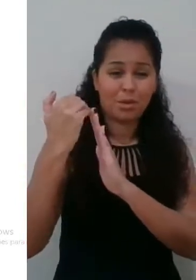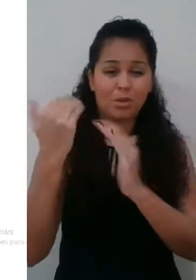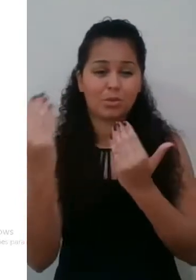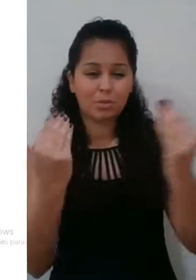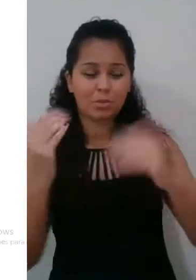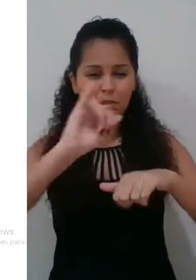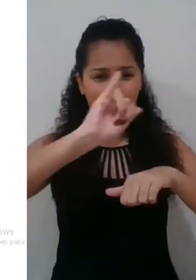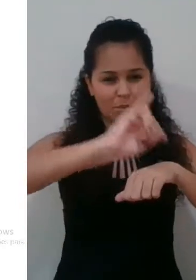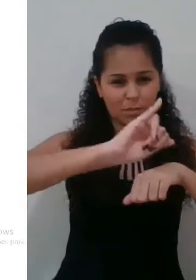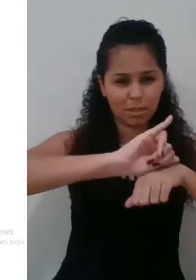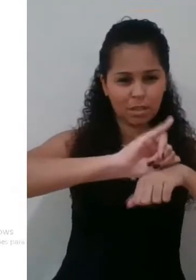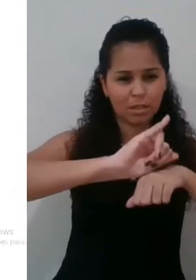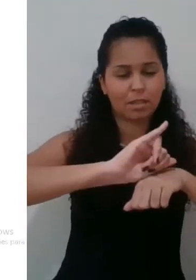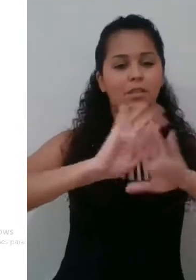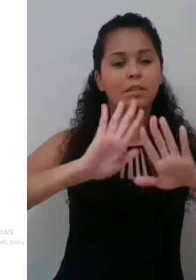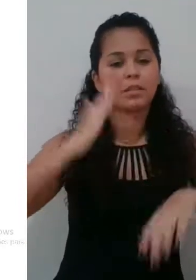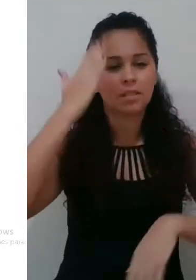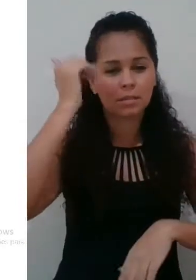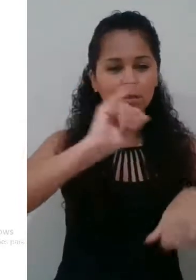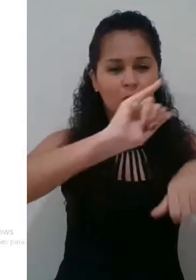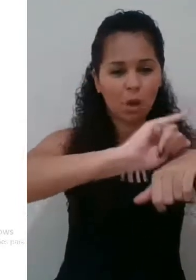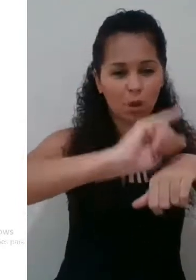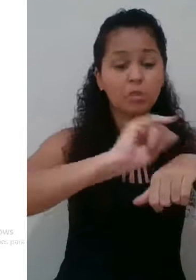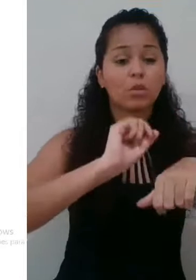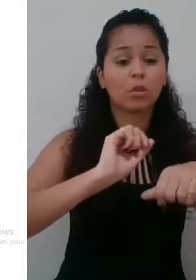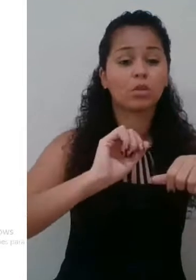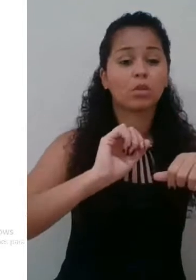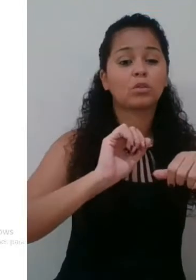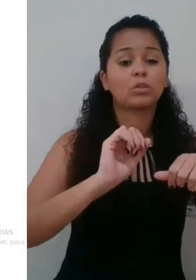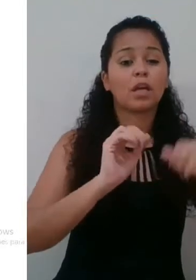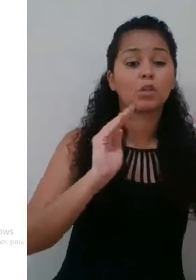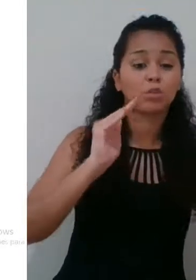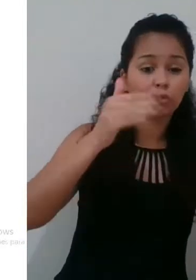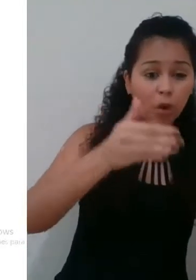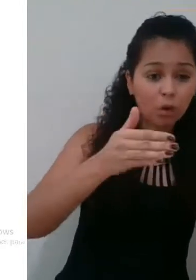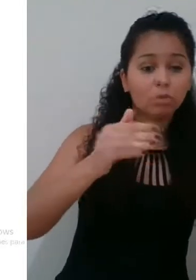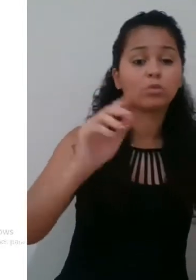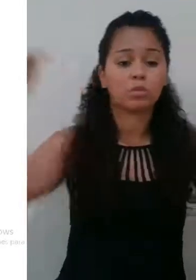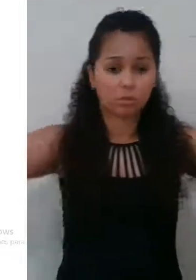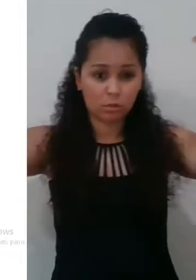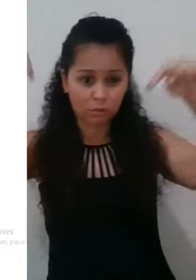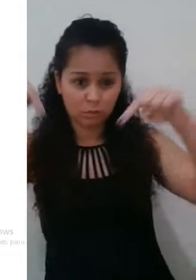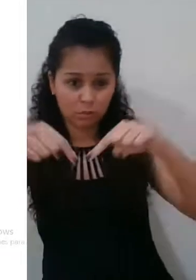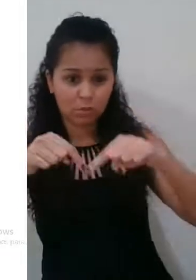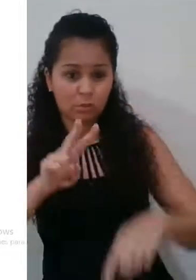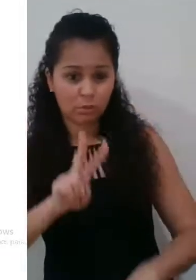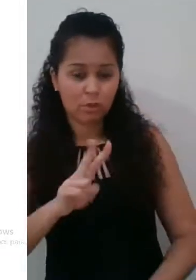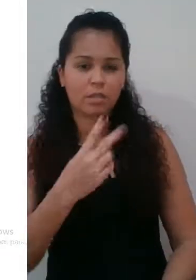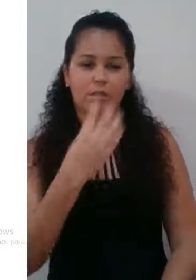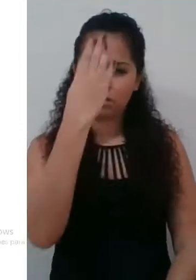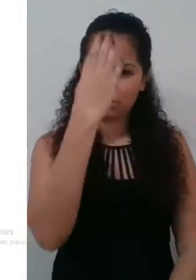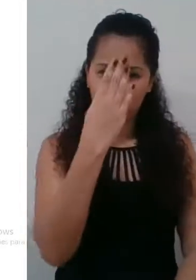que o objeto esteja situado entre o foco e o vértice do espelho. Ok? Vamos lá. Estudo